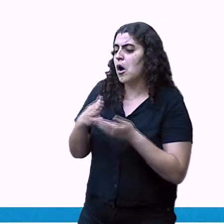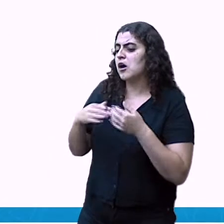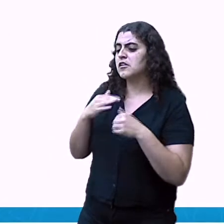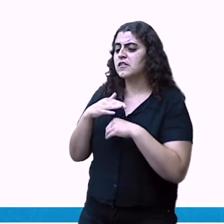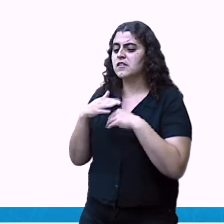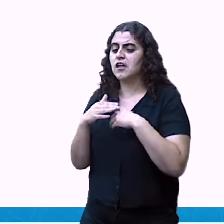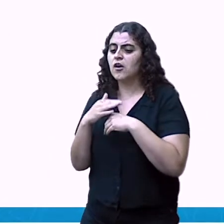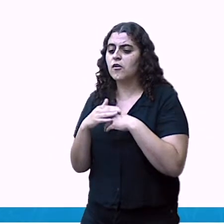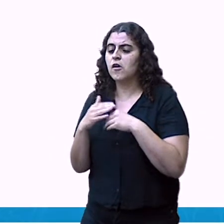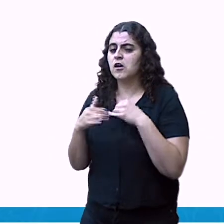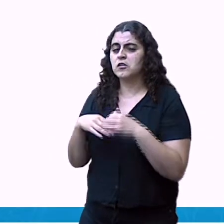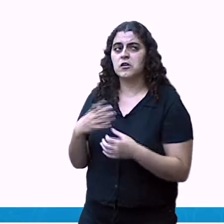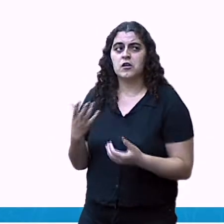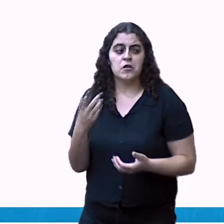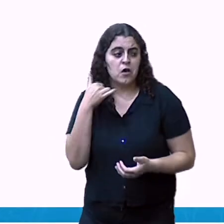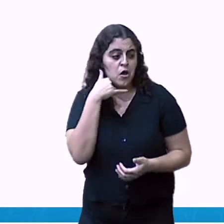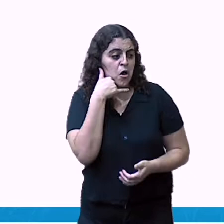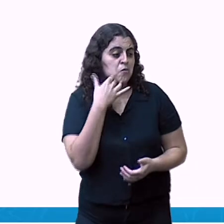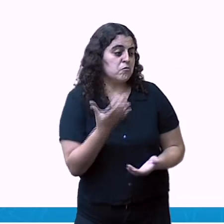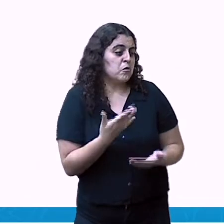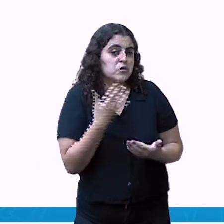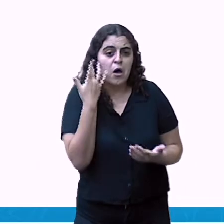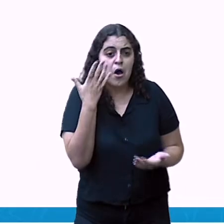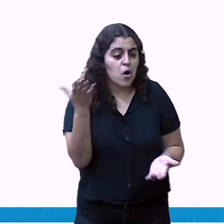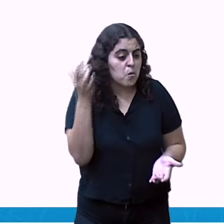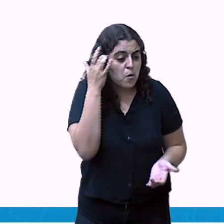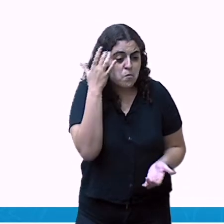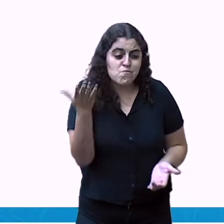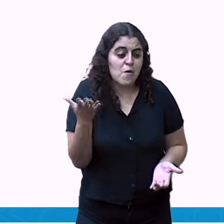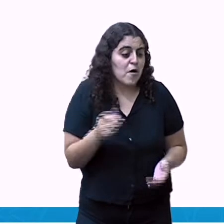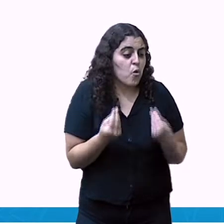não saber como se comportar?